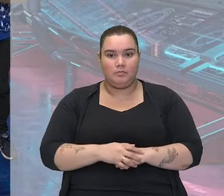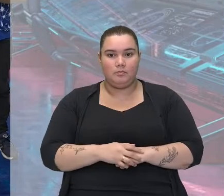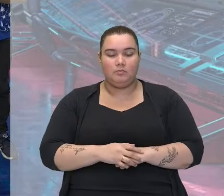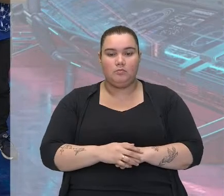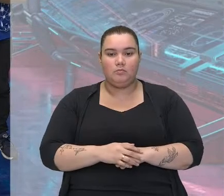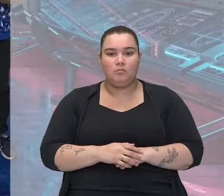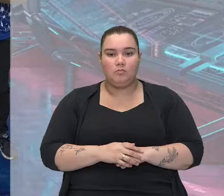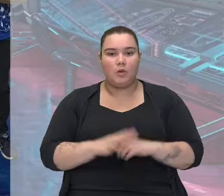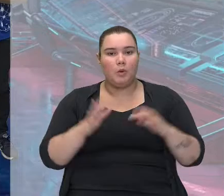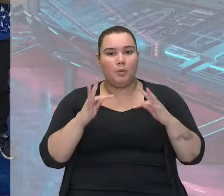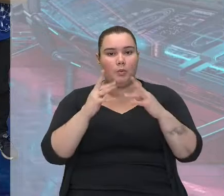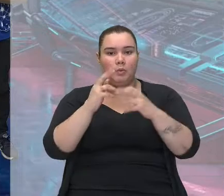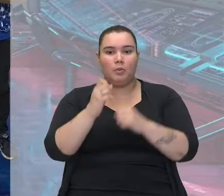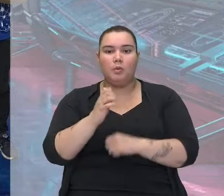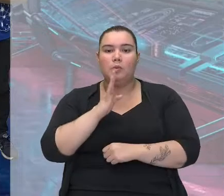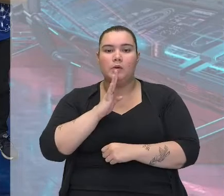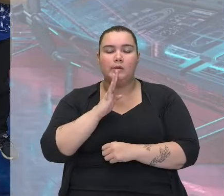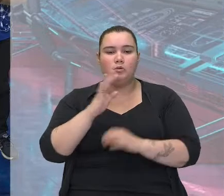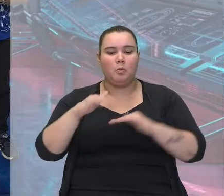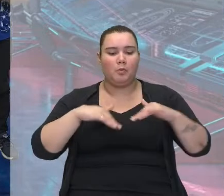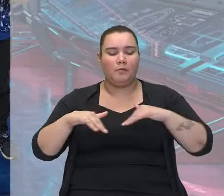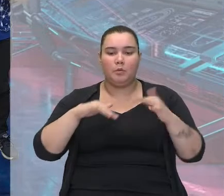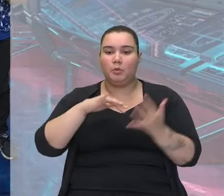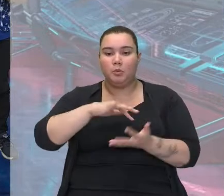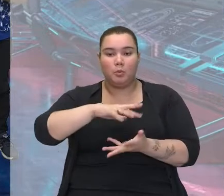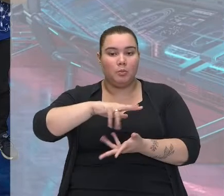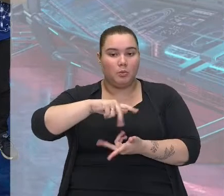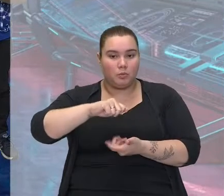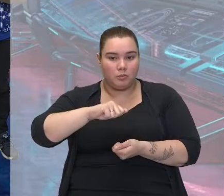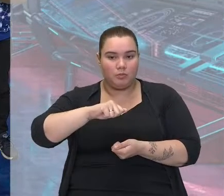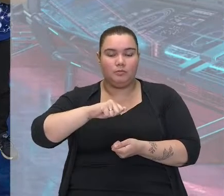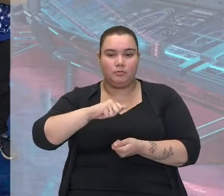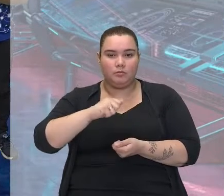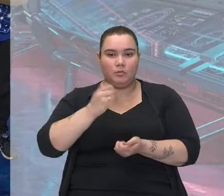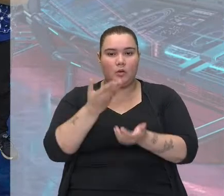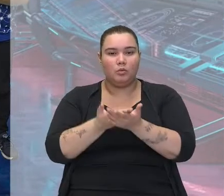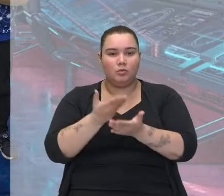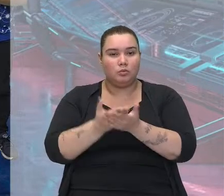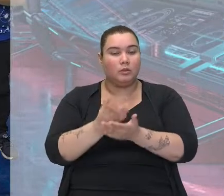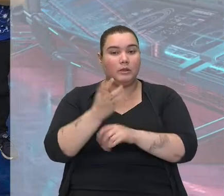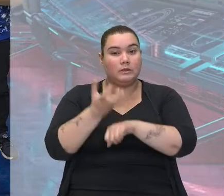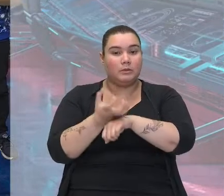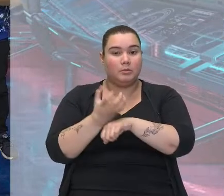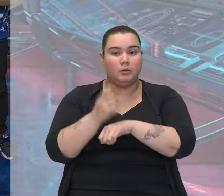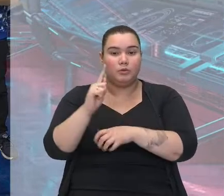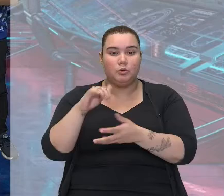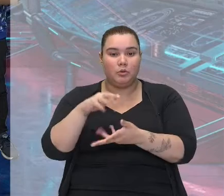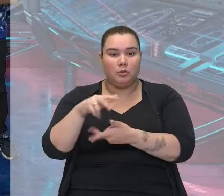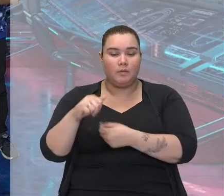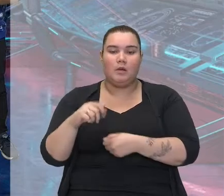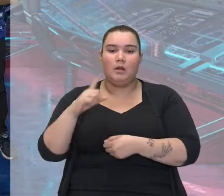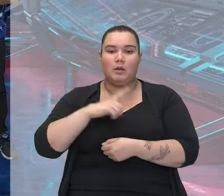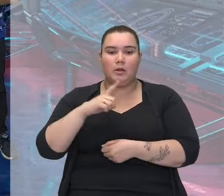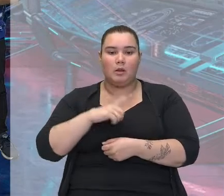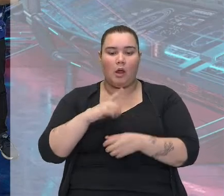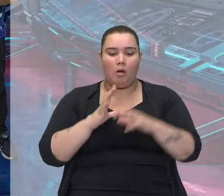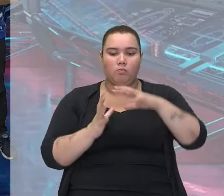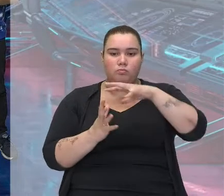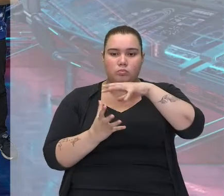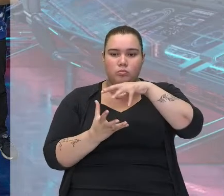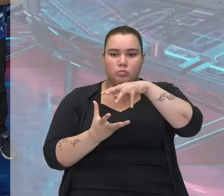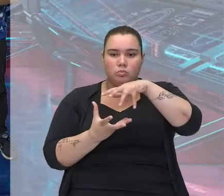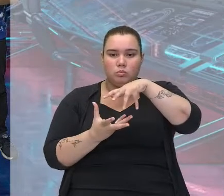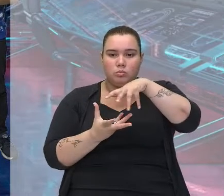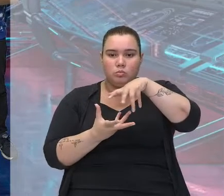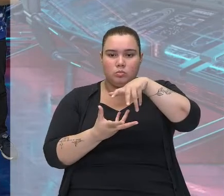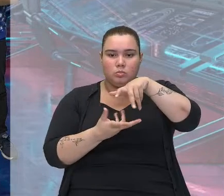Conhecidos do planeta Terra, né? Quando estudamos lá em geografia, nós temos a rotação, ó, que é... O